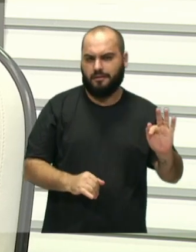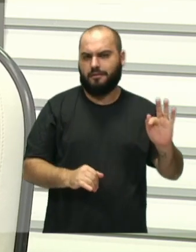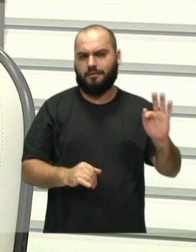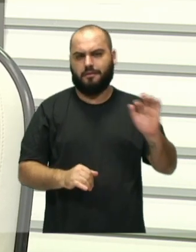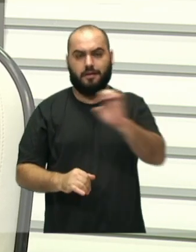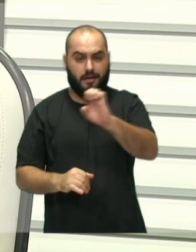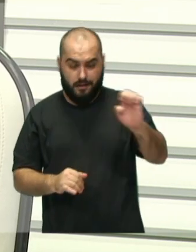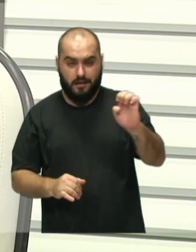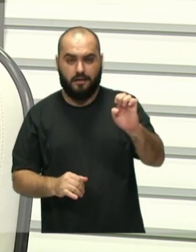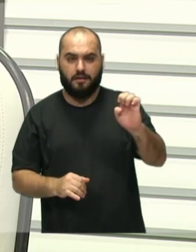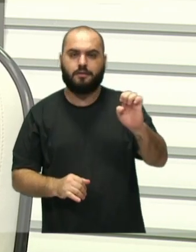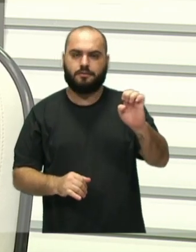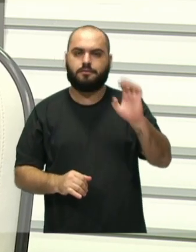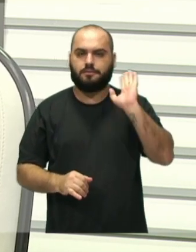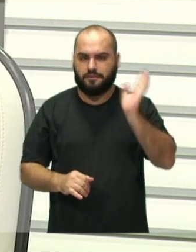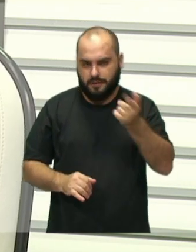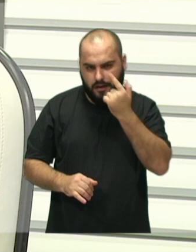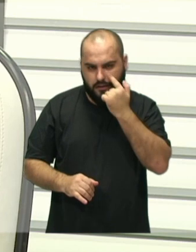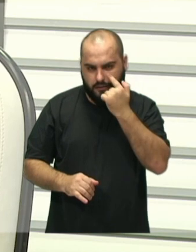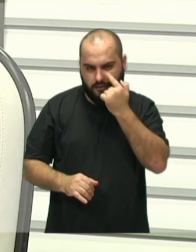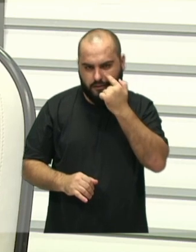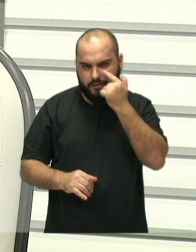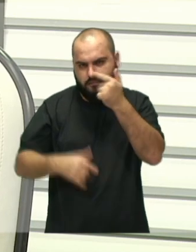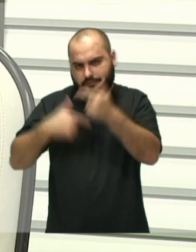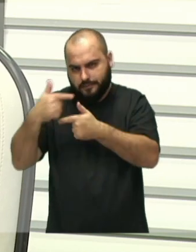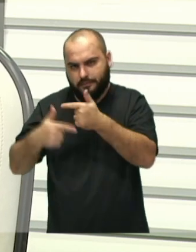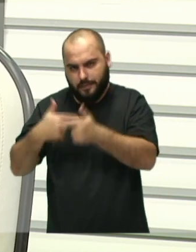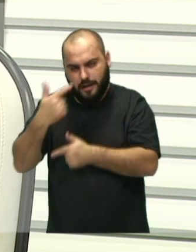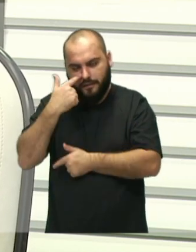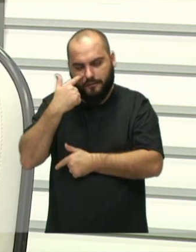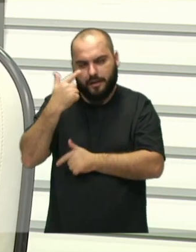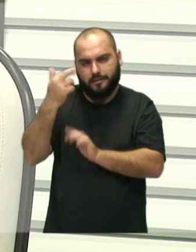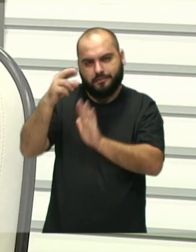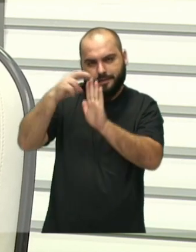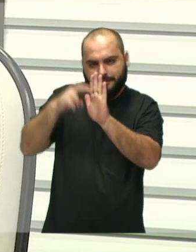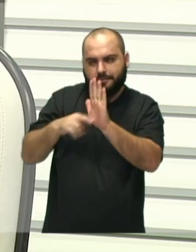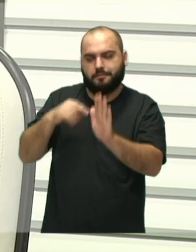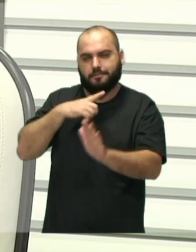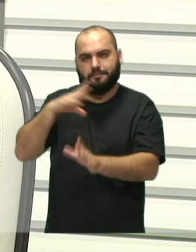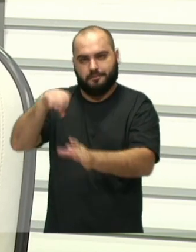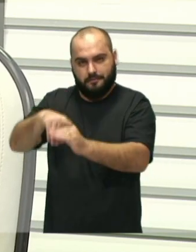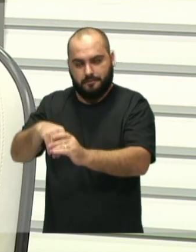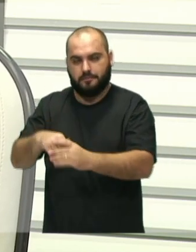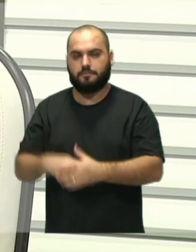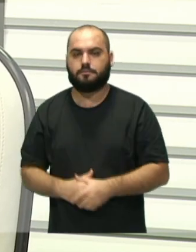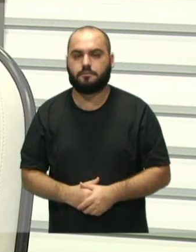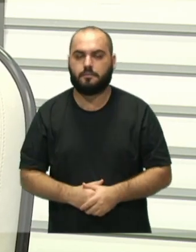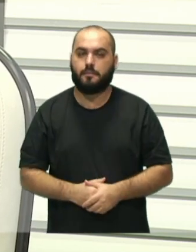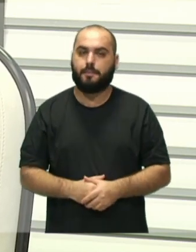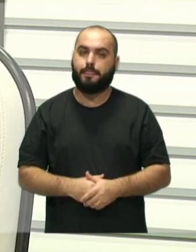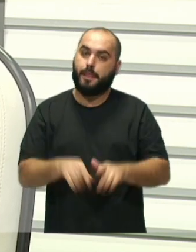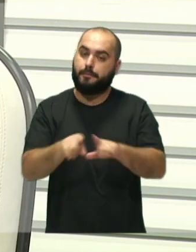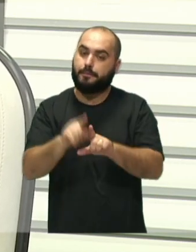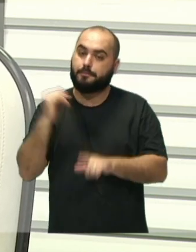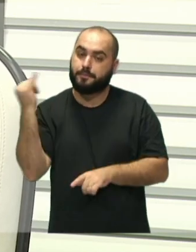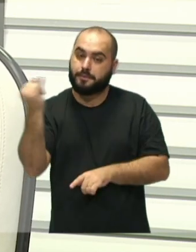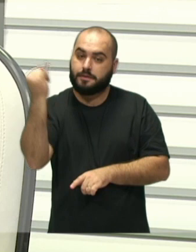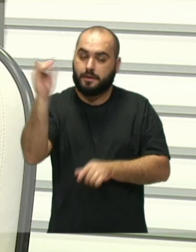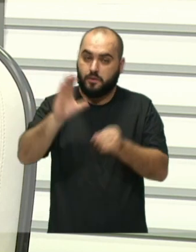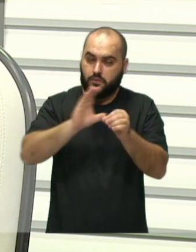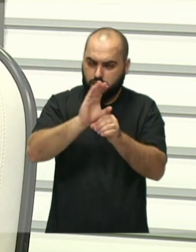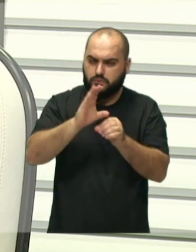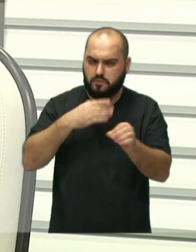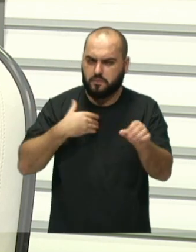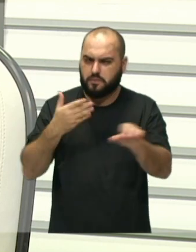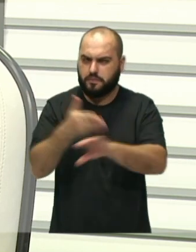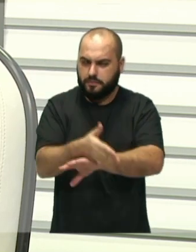também dessa dessas figuras que a gente tem na cama essa ferramenta às vezes mentais é a importância das comissões e quando participava